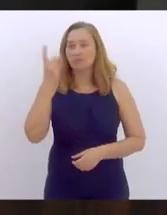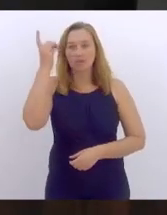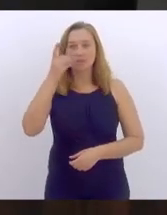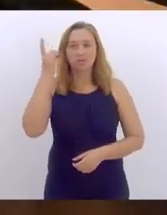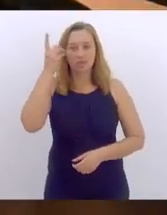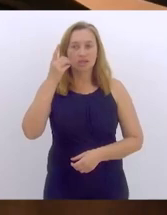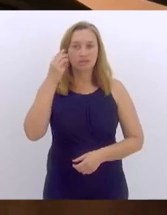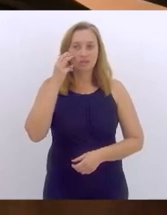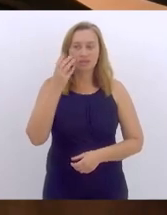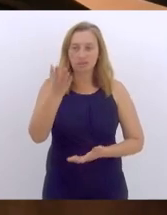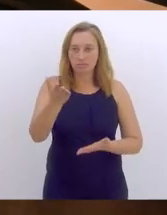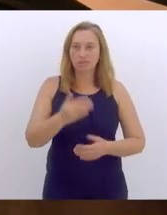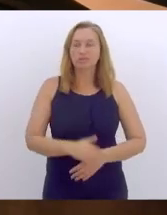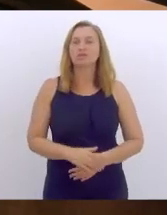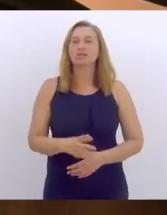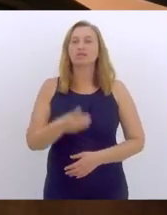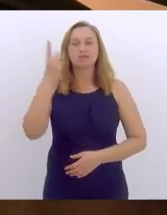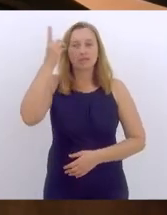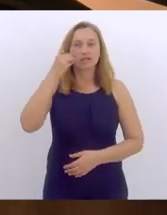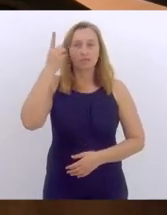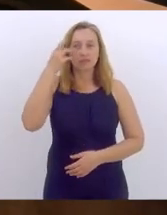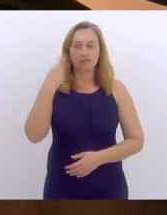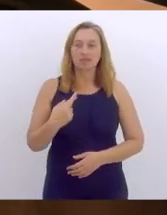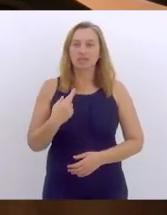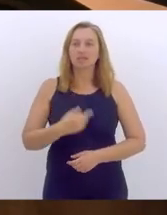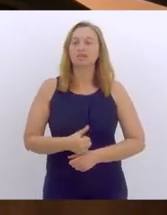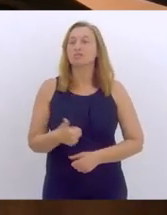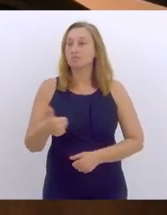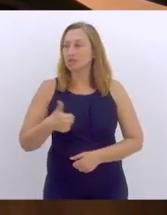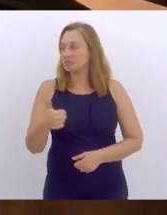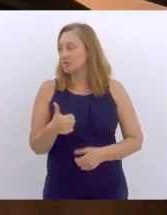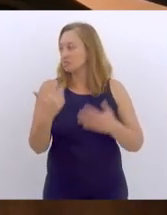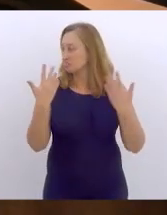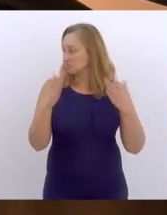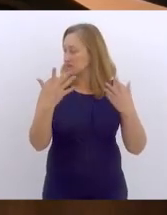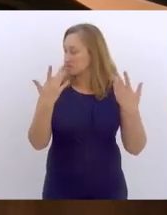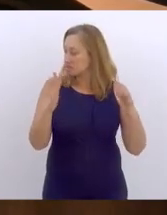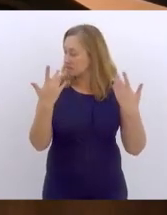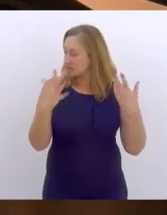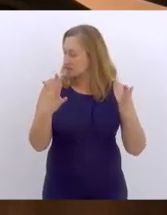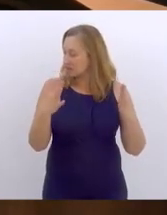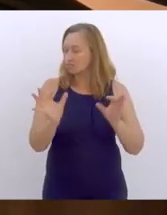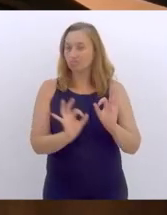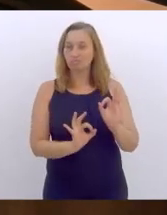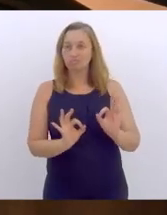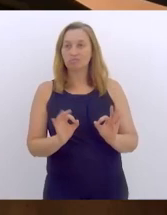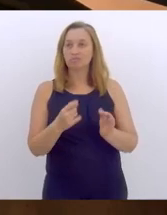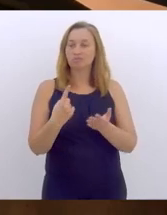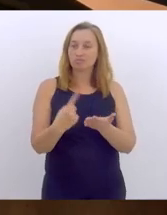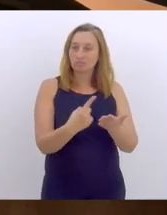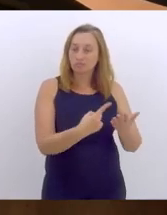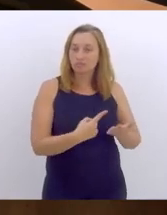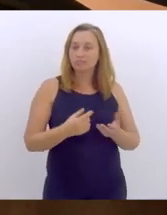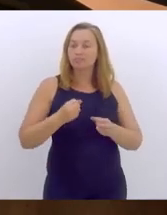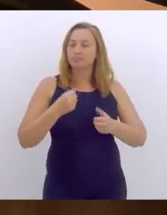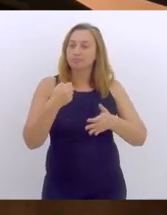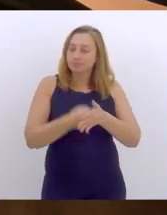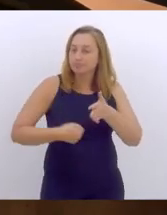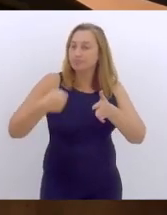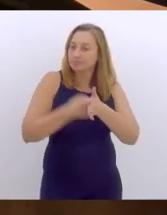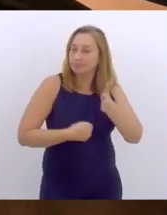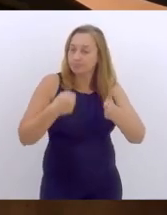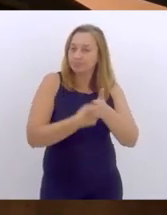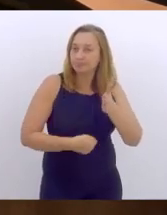Carneiro. Deputada Renata Souza, eu quero, em primeiro lugar, cumprimentar a organização, a perseverança e a luta